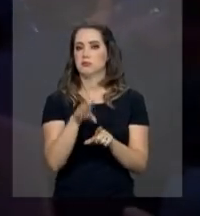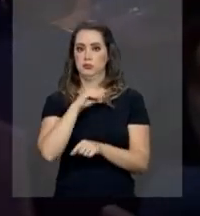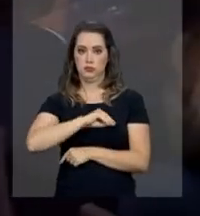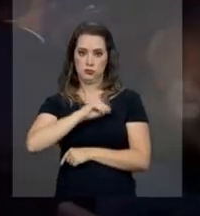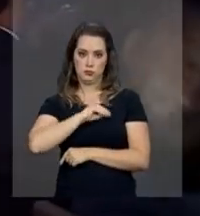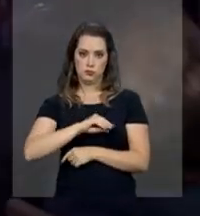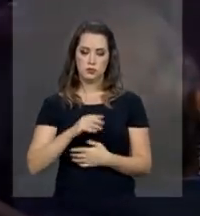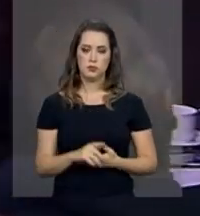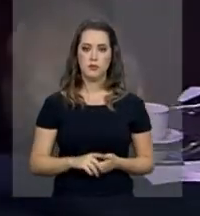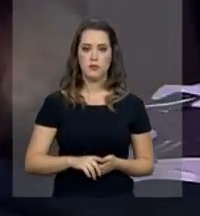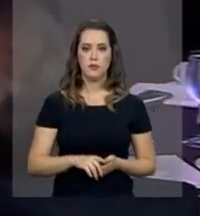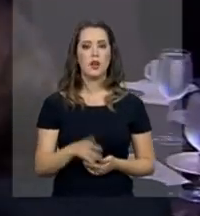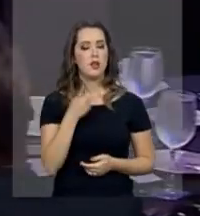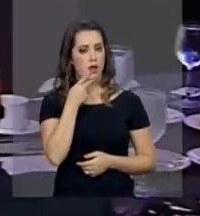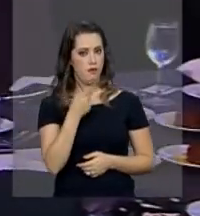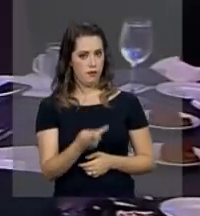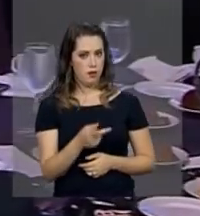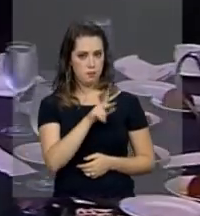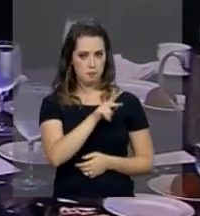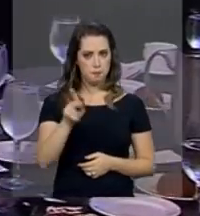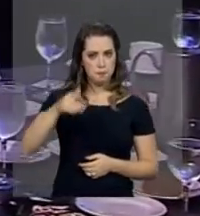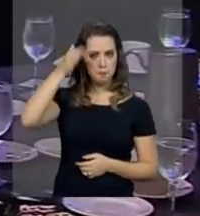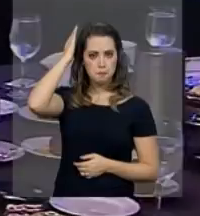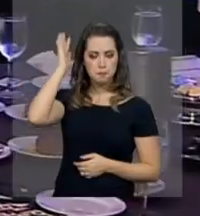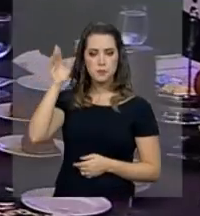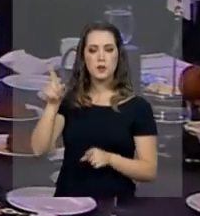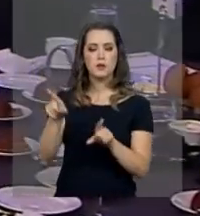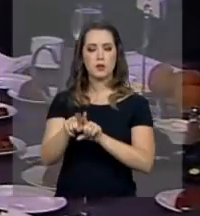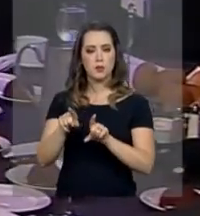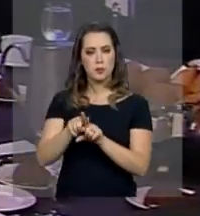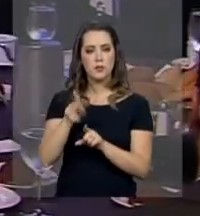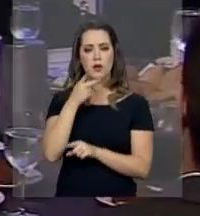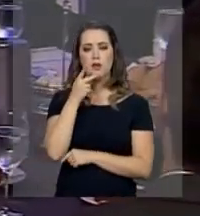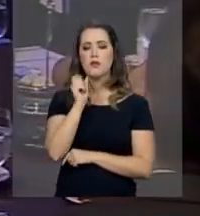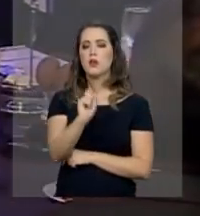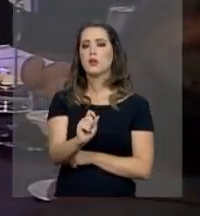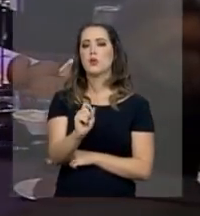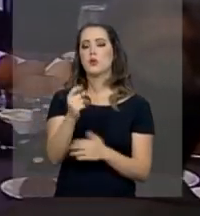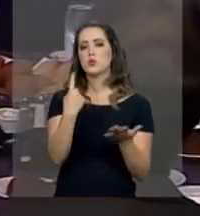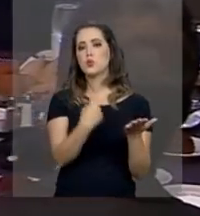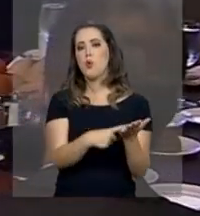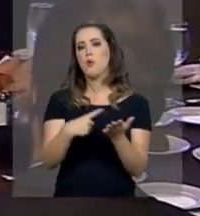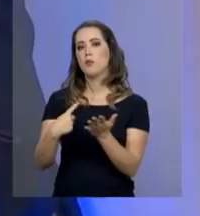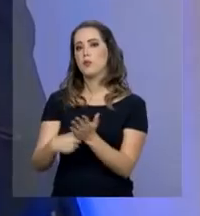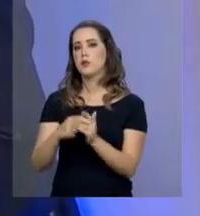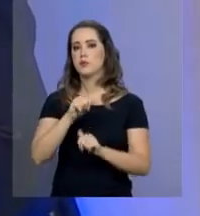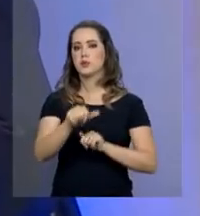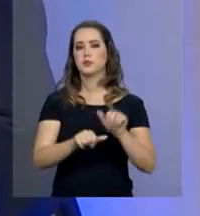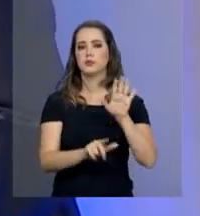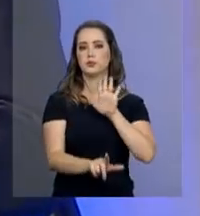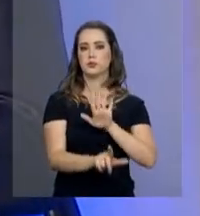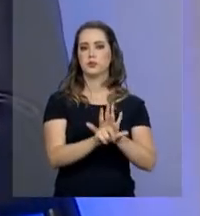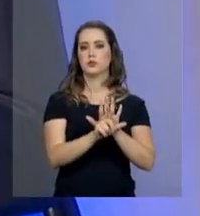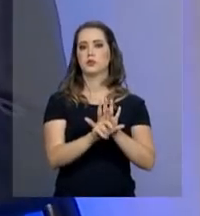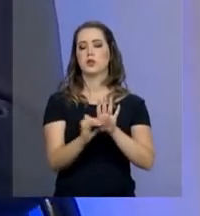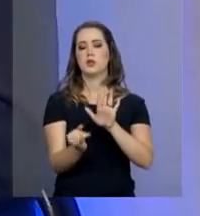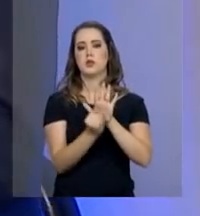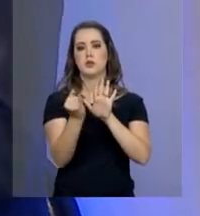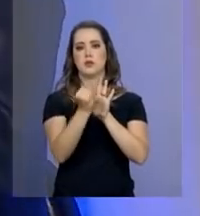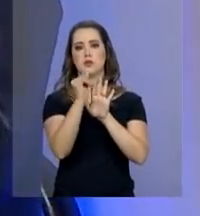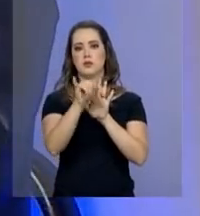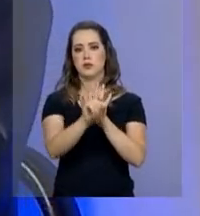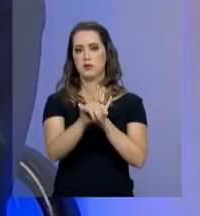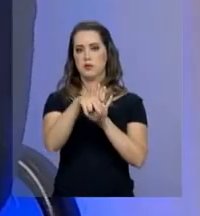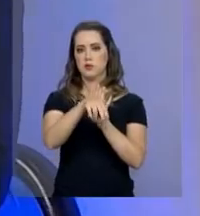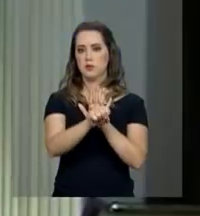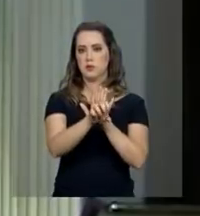No discurso, o presidente Michel Temer também falou sobre a agenda de reformas e a importância de mudanças no sistema de previdência